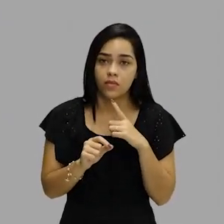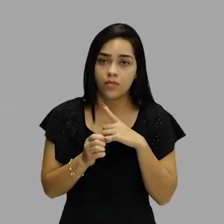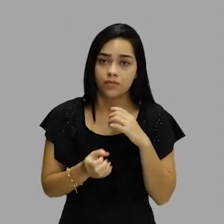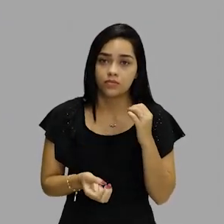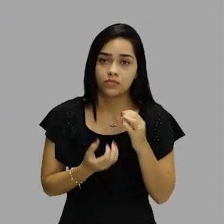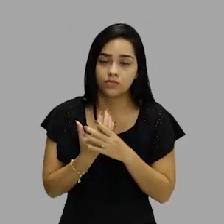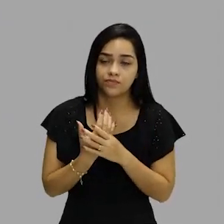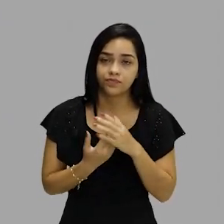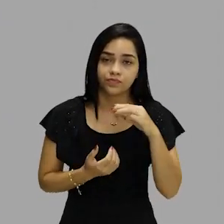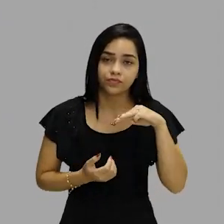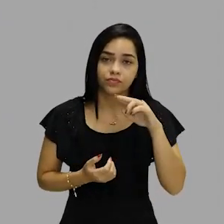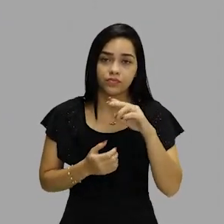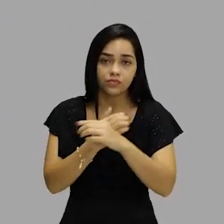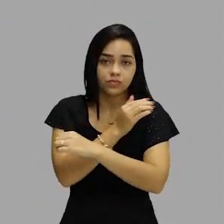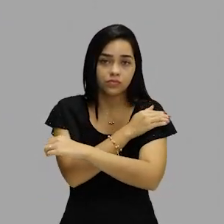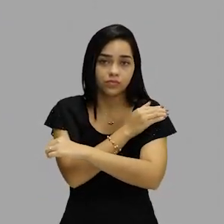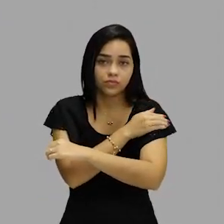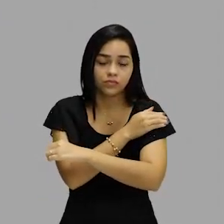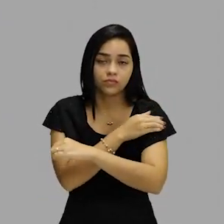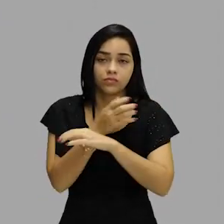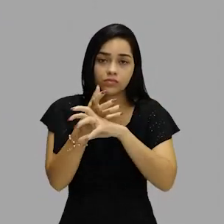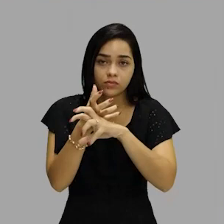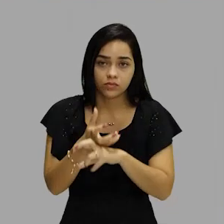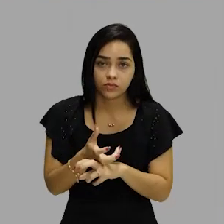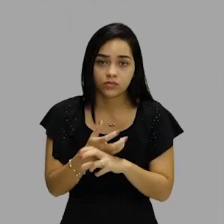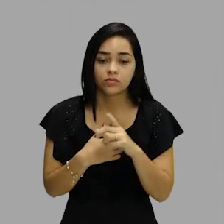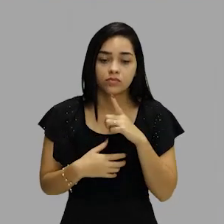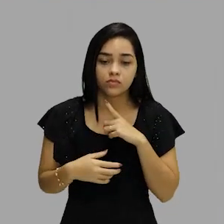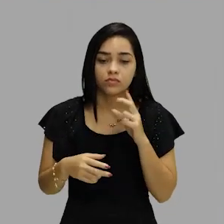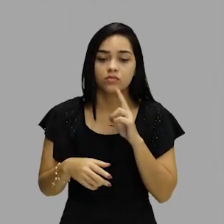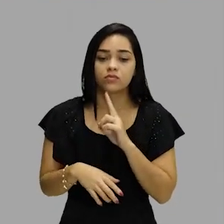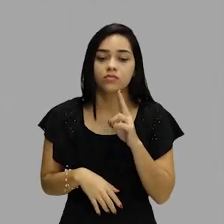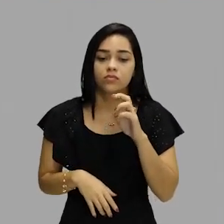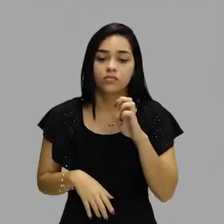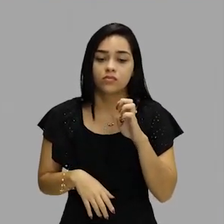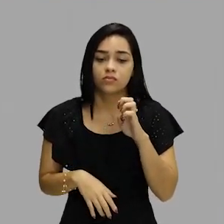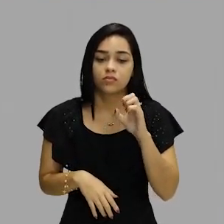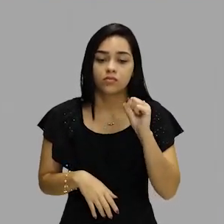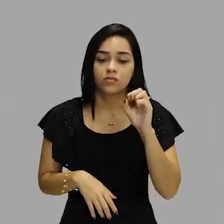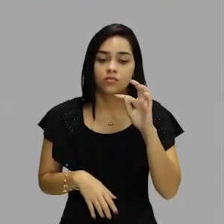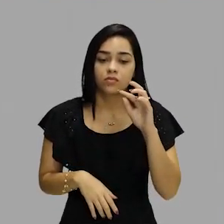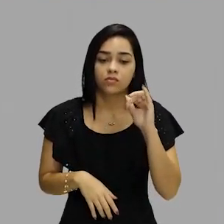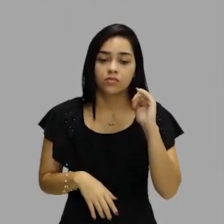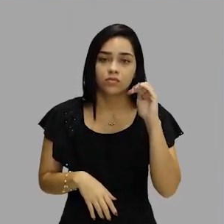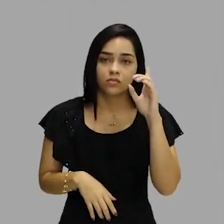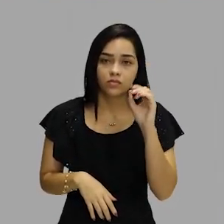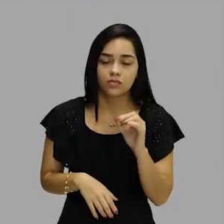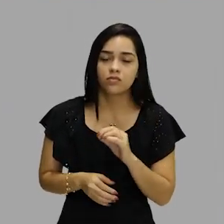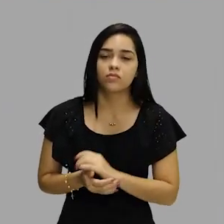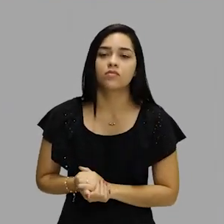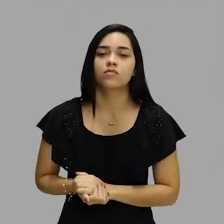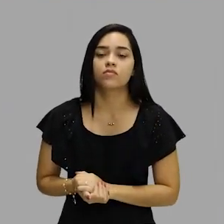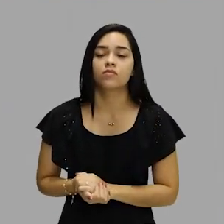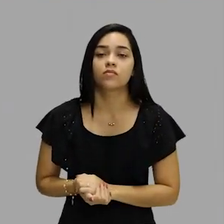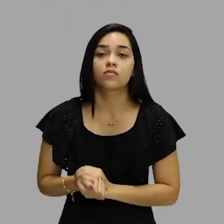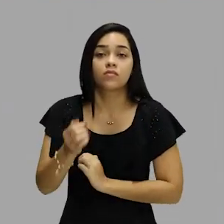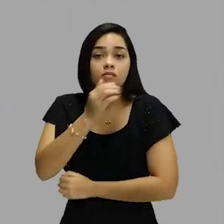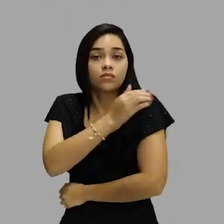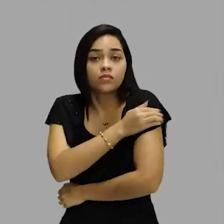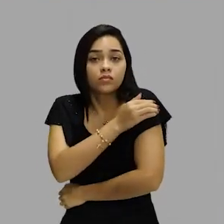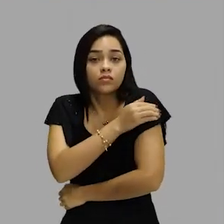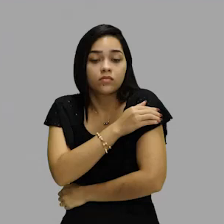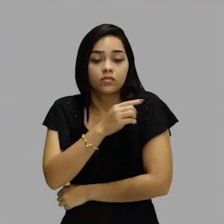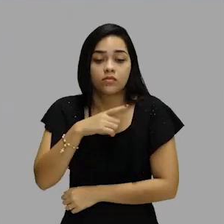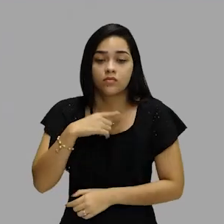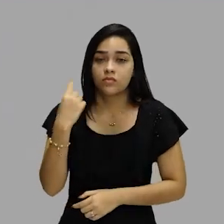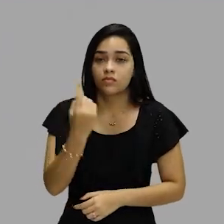forma músculo esquelético é do tipo estriado. O tecido muscular que forma o